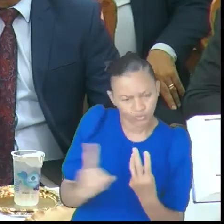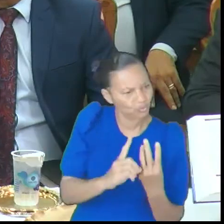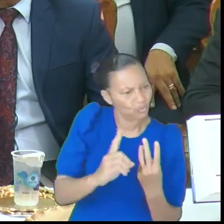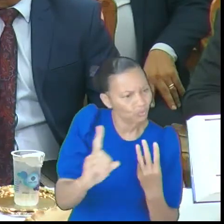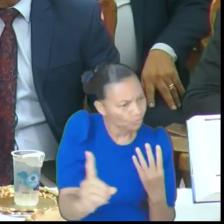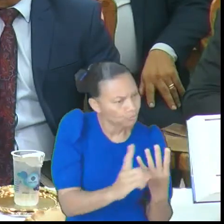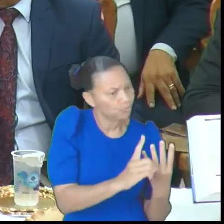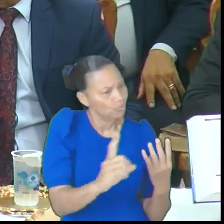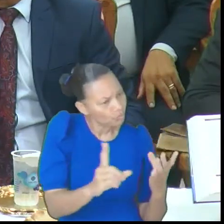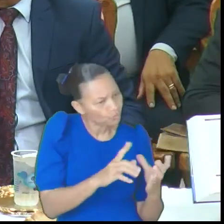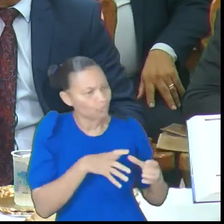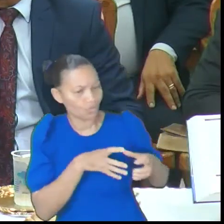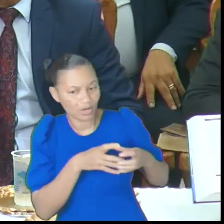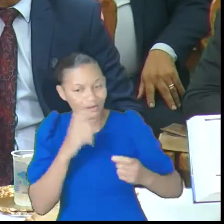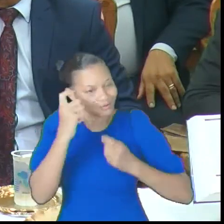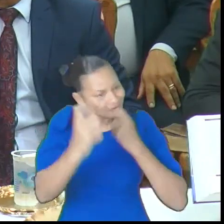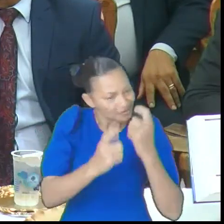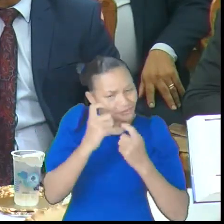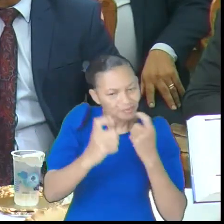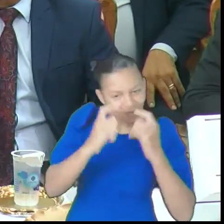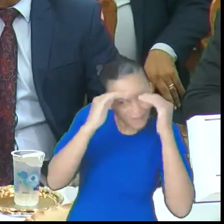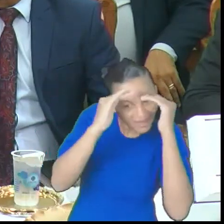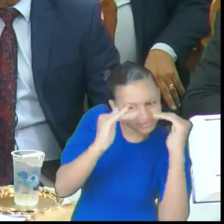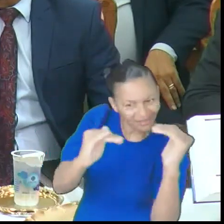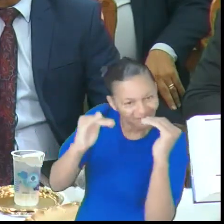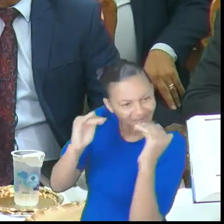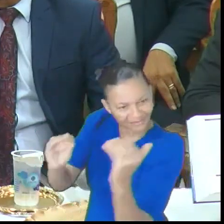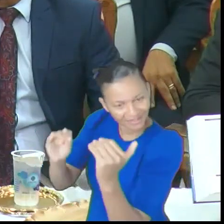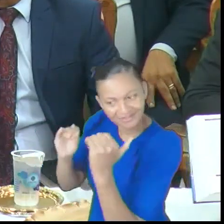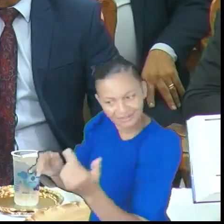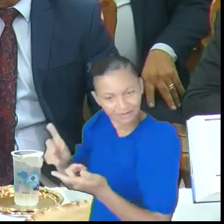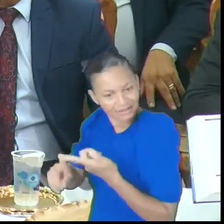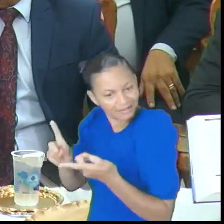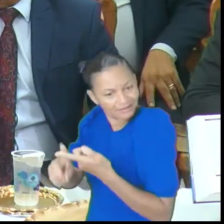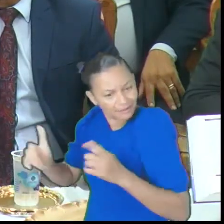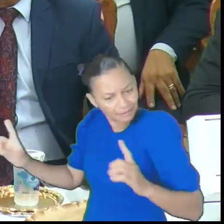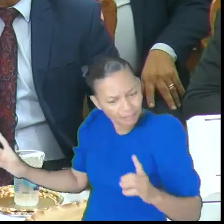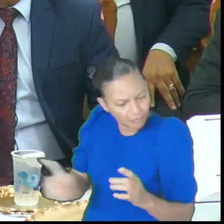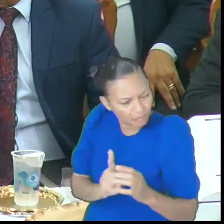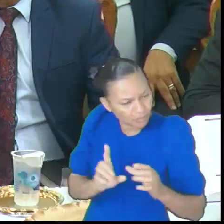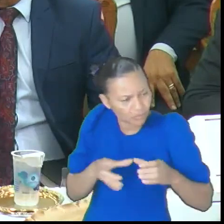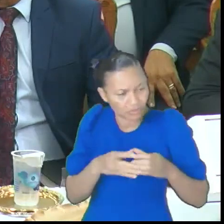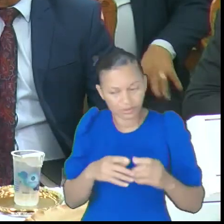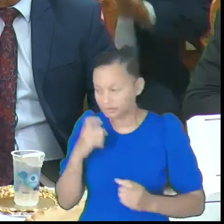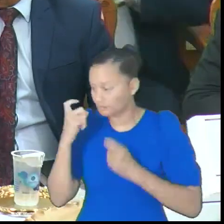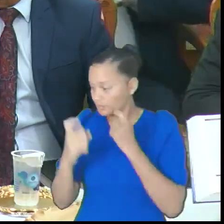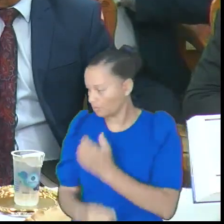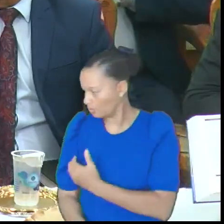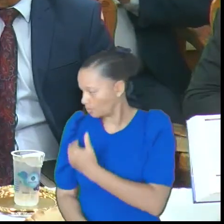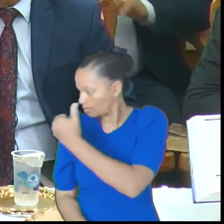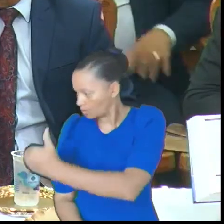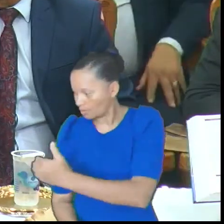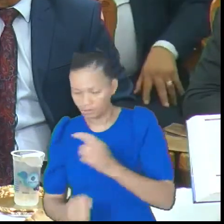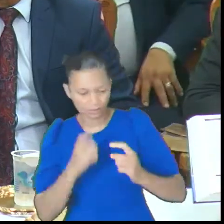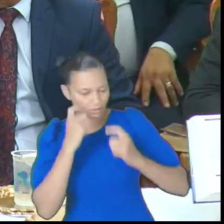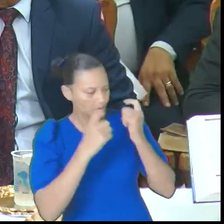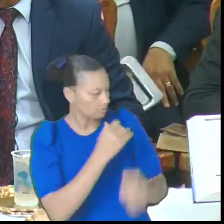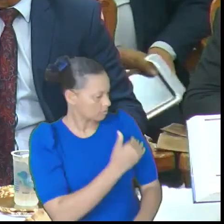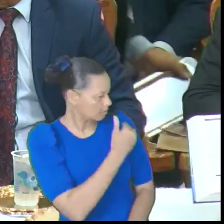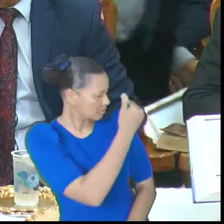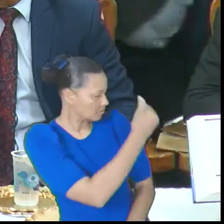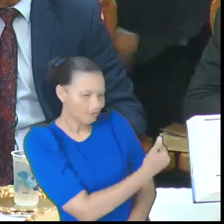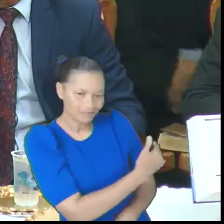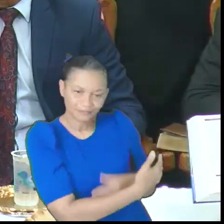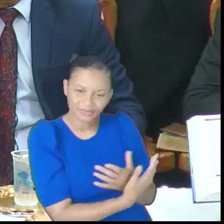quem também faz parte da sua ceia. Se importe com quem está do seu lado. Se importe com quem